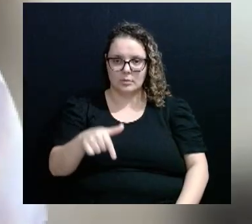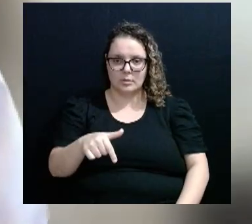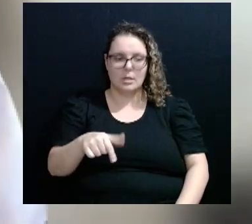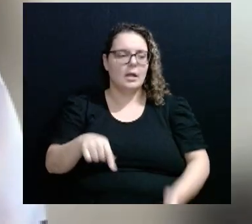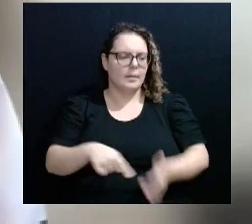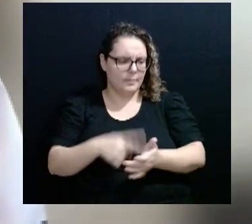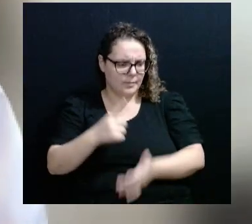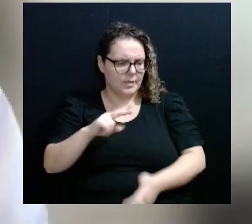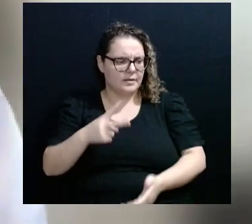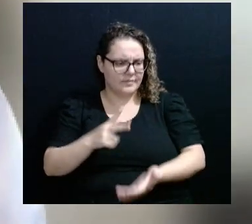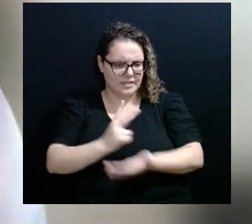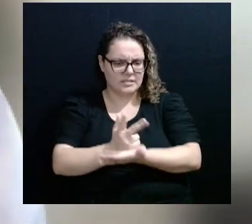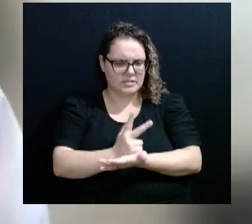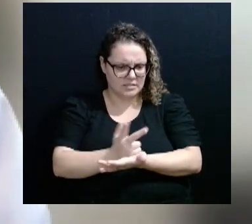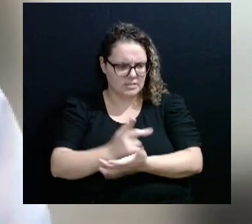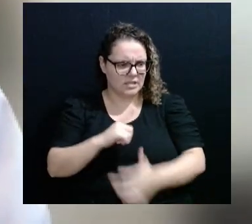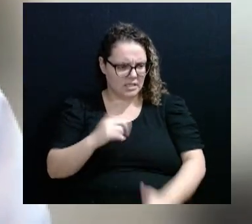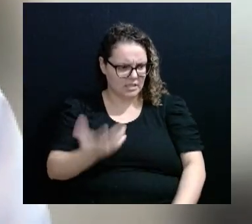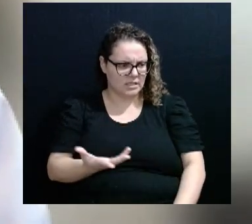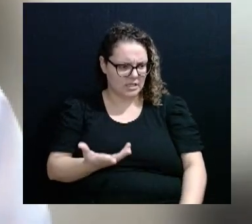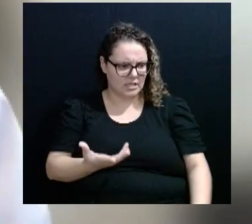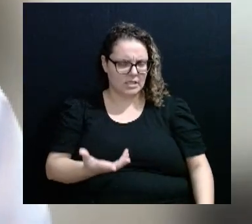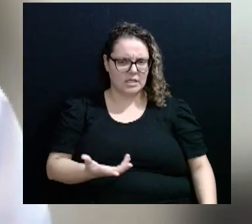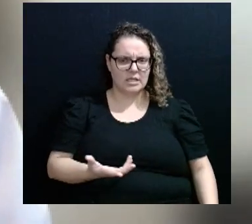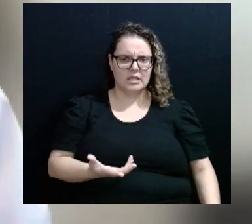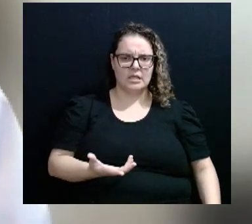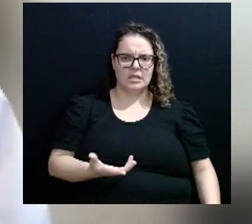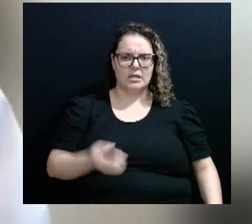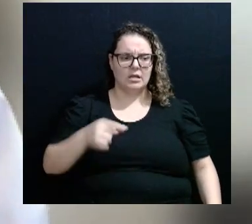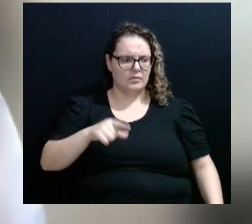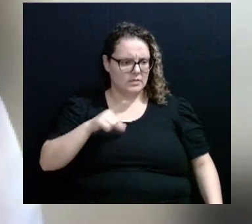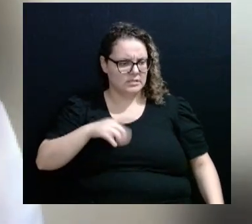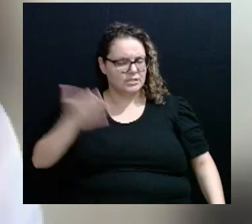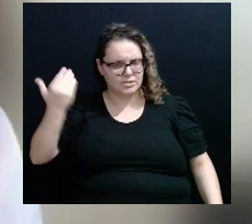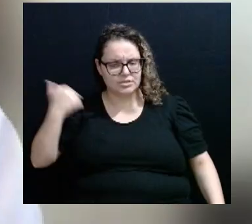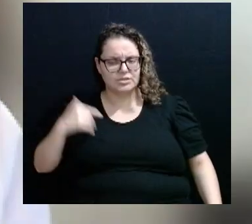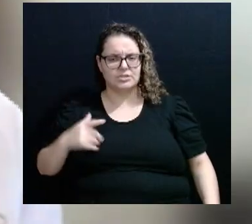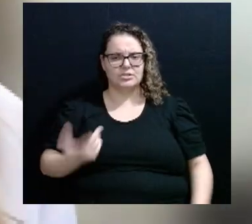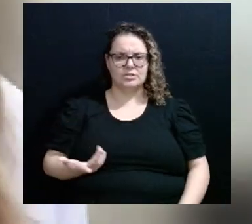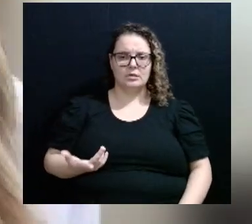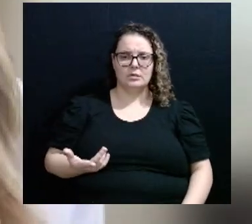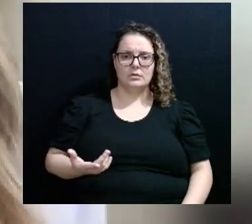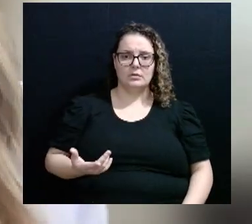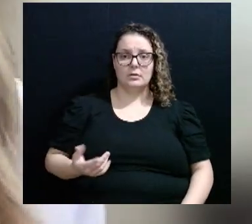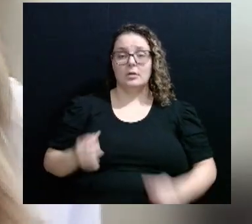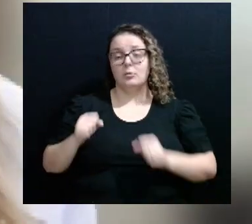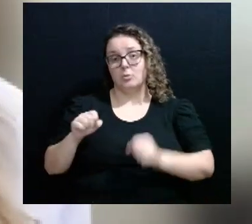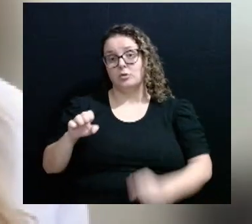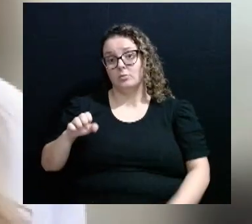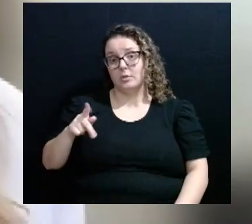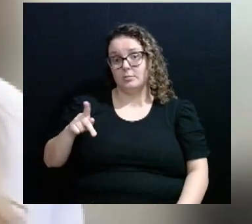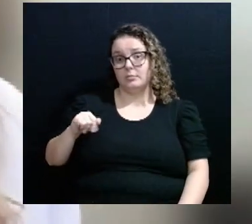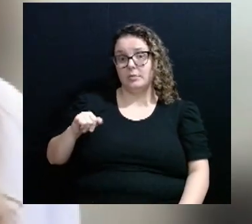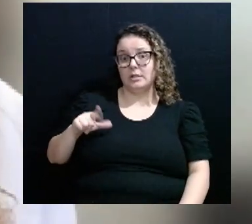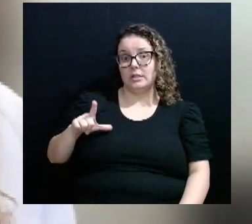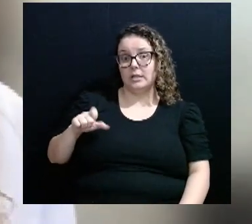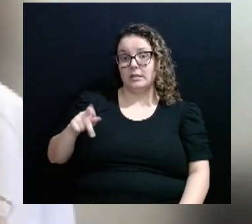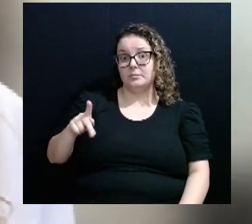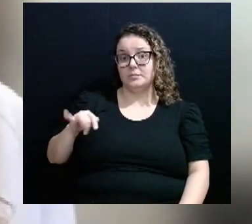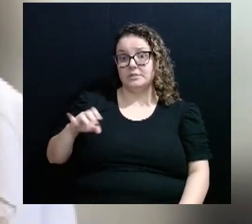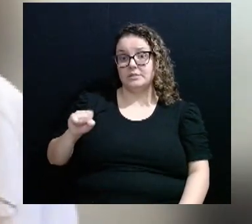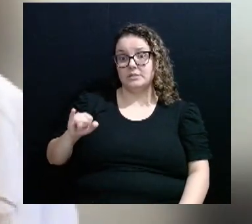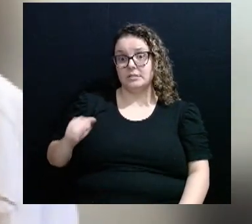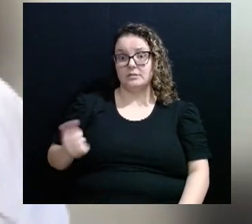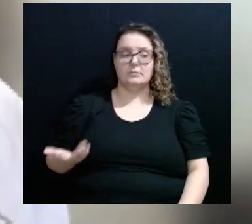pessoa depois, é a primeira vez que você tem esse evento? Você já tinha isso antes? A pessoa pode ter uma